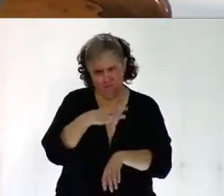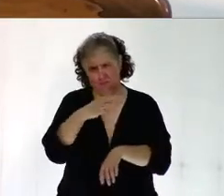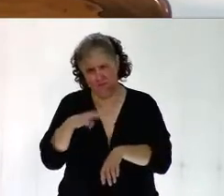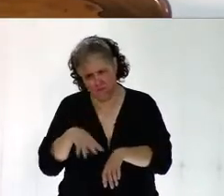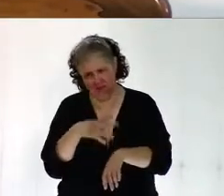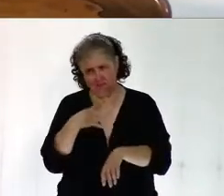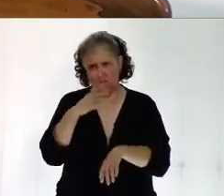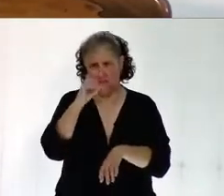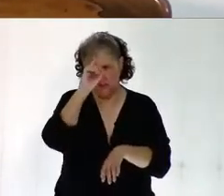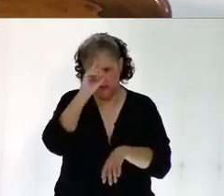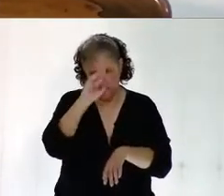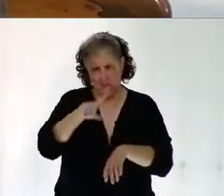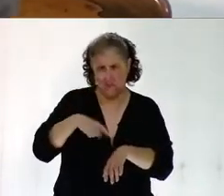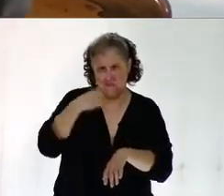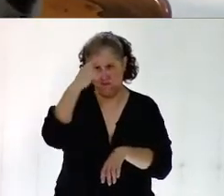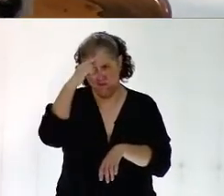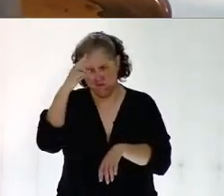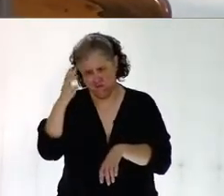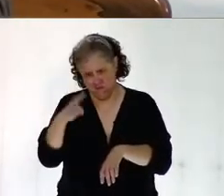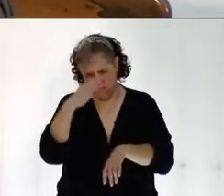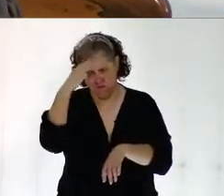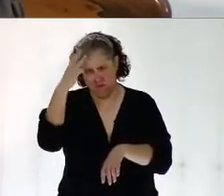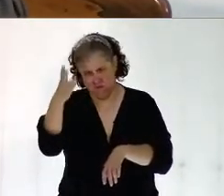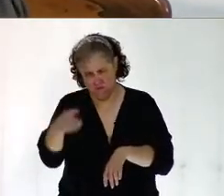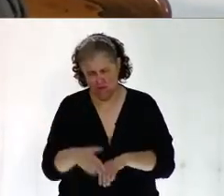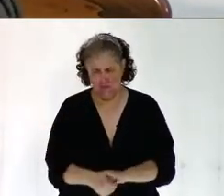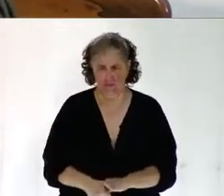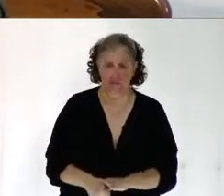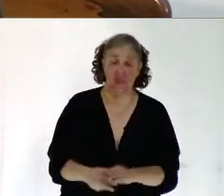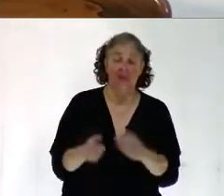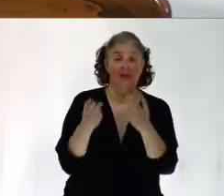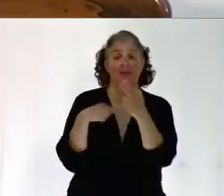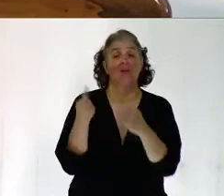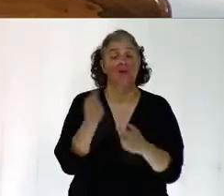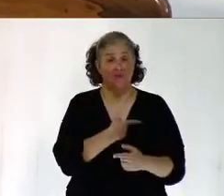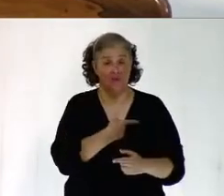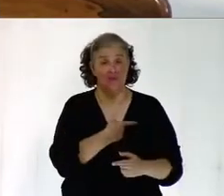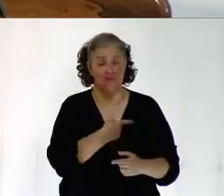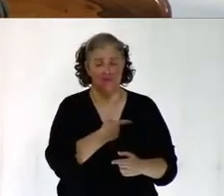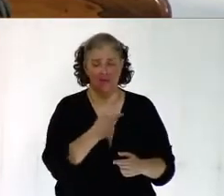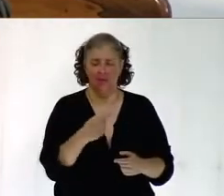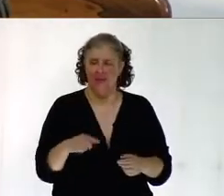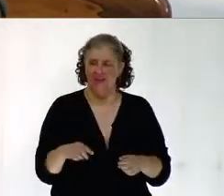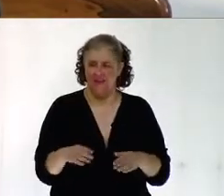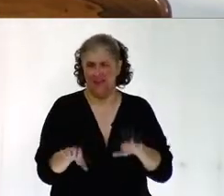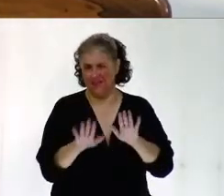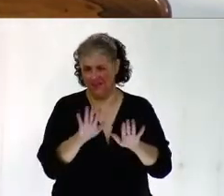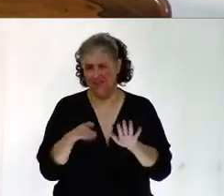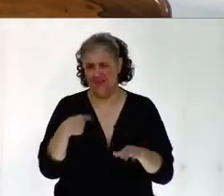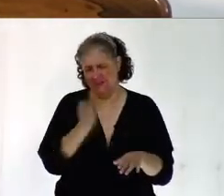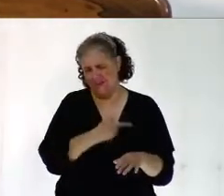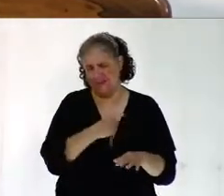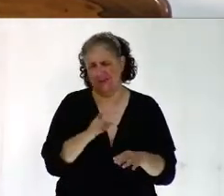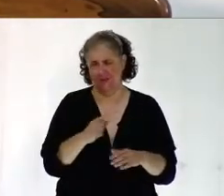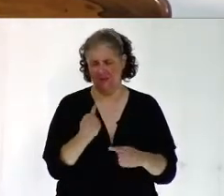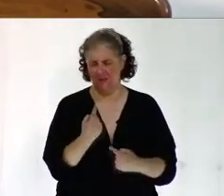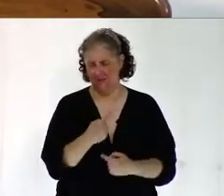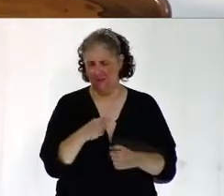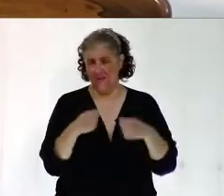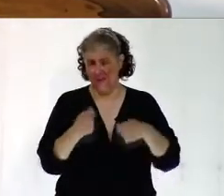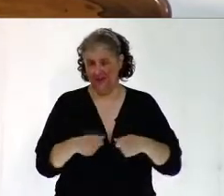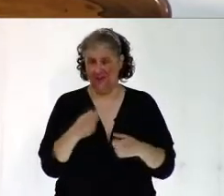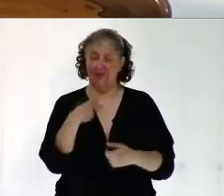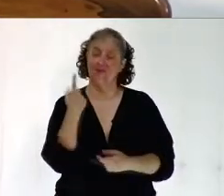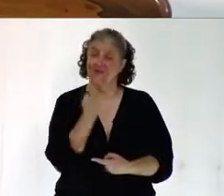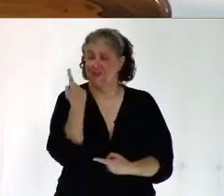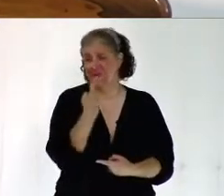ficarem lá um pouco pensar em na vida existem alguns lugares no mundo que pessoas é o a visão